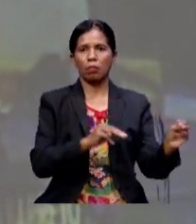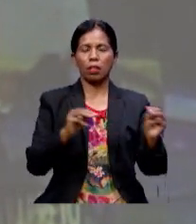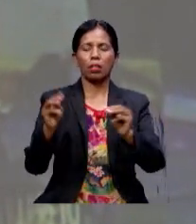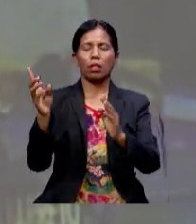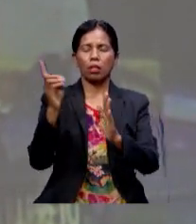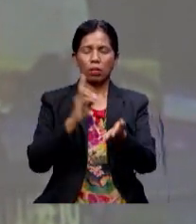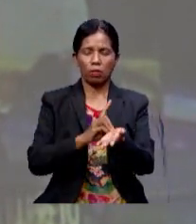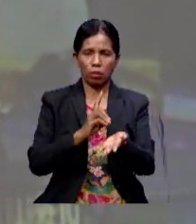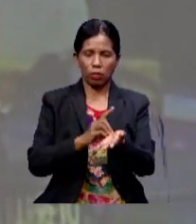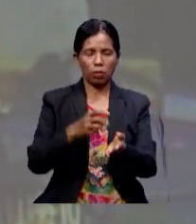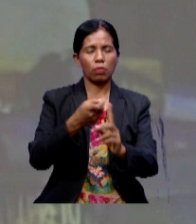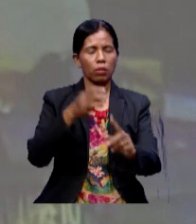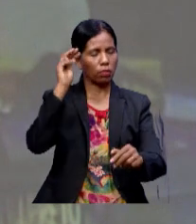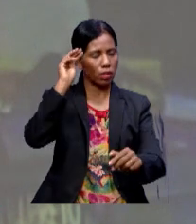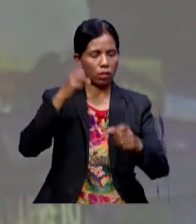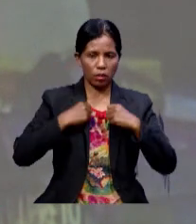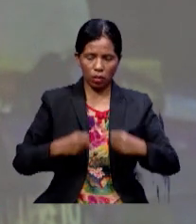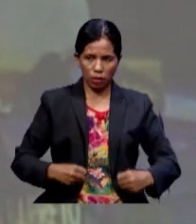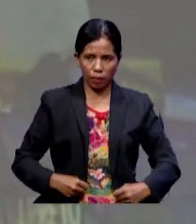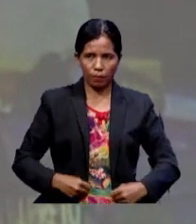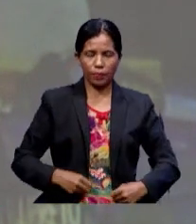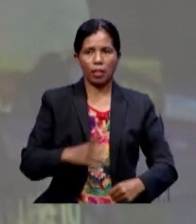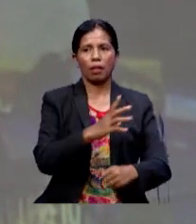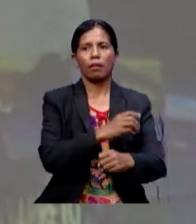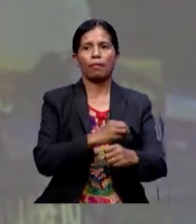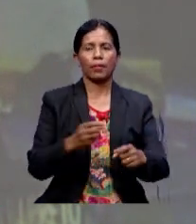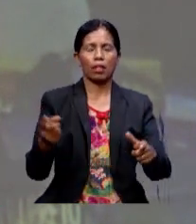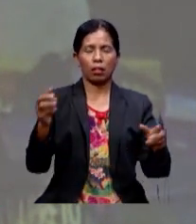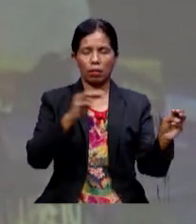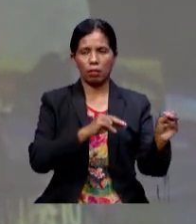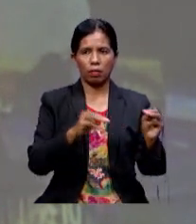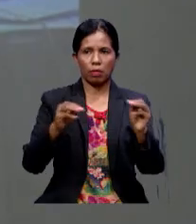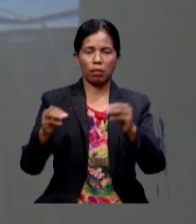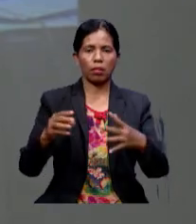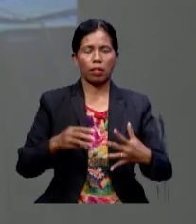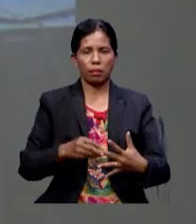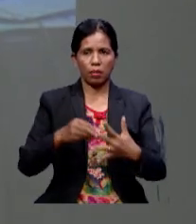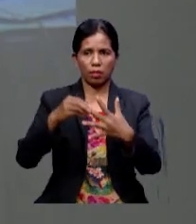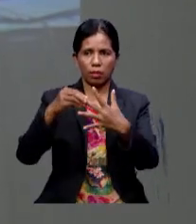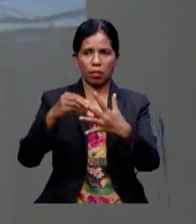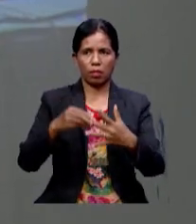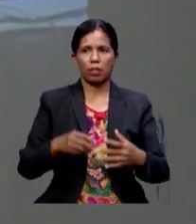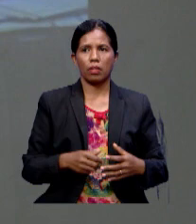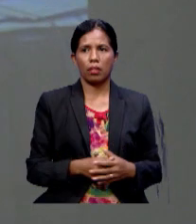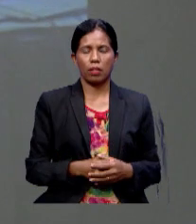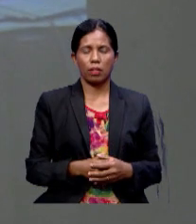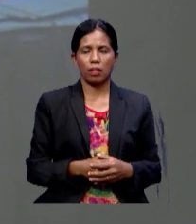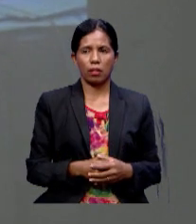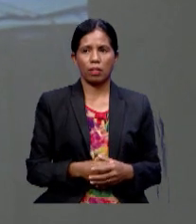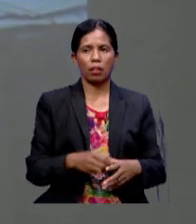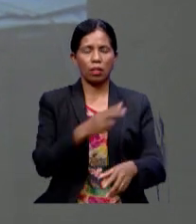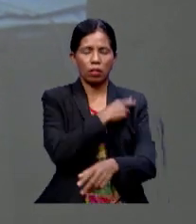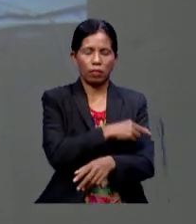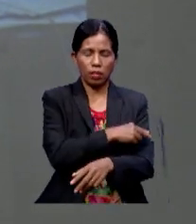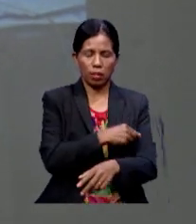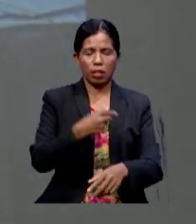iha ministério Saudi regime geral ba fali iha regime especial. Hospital Giri Waladares tem que haruka fila